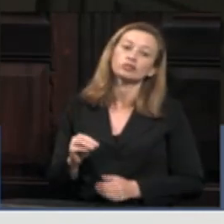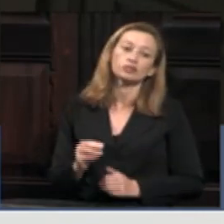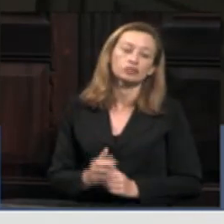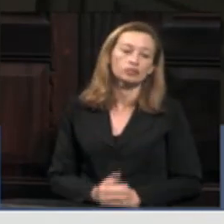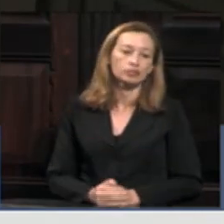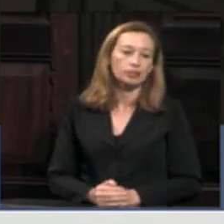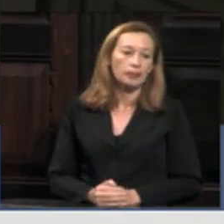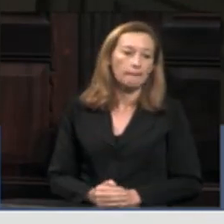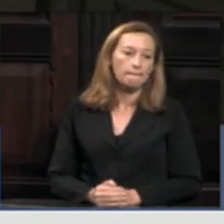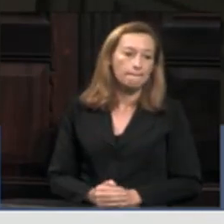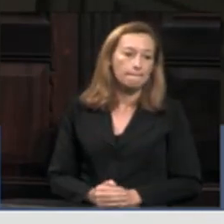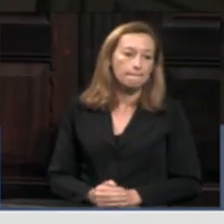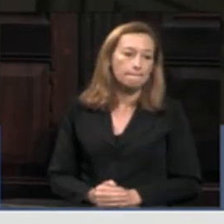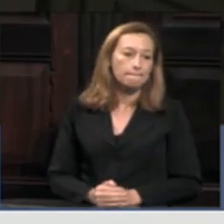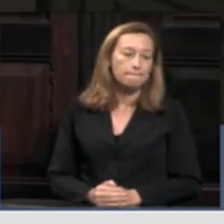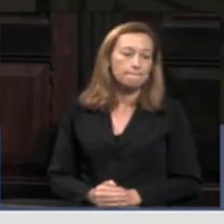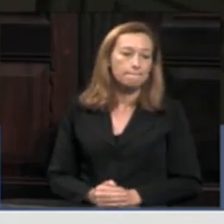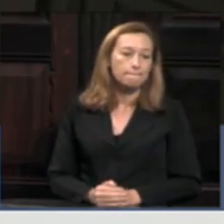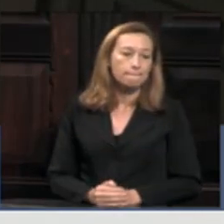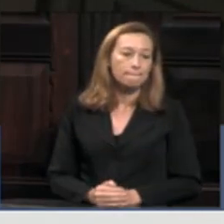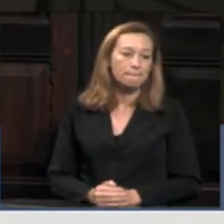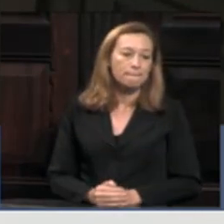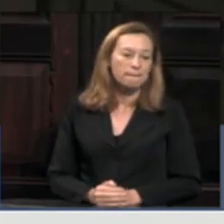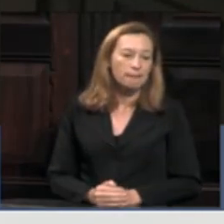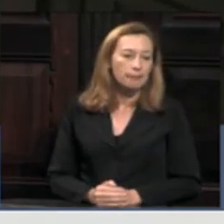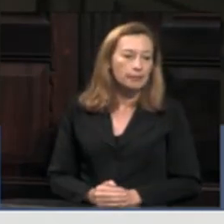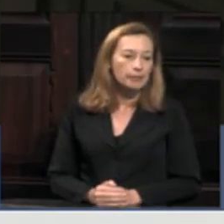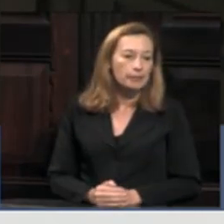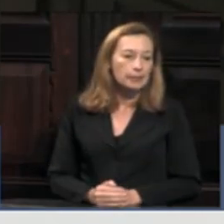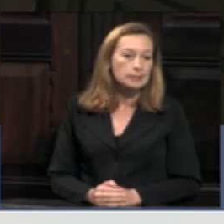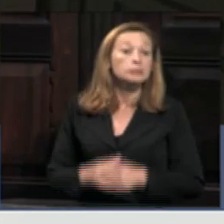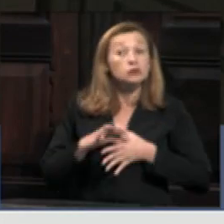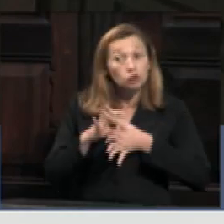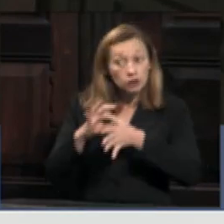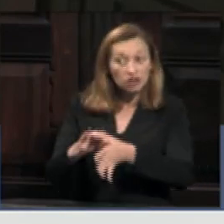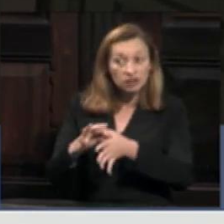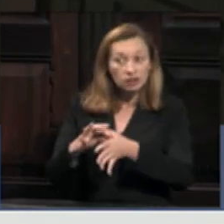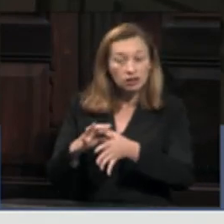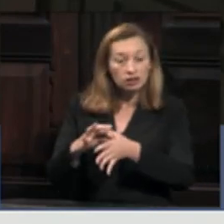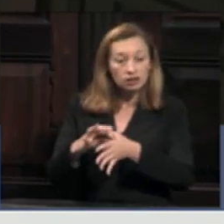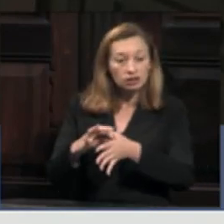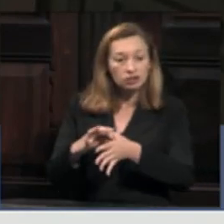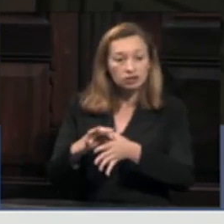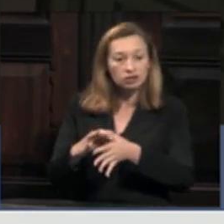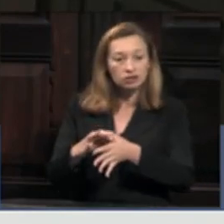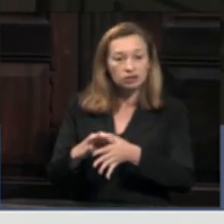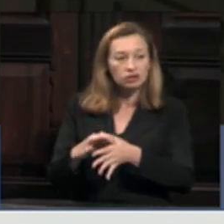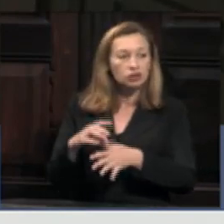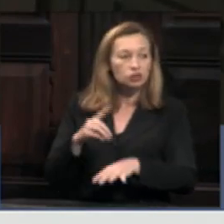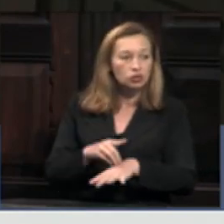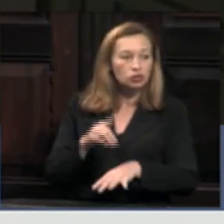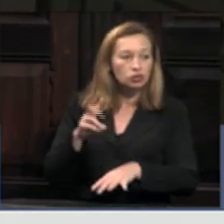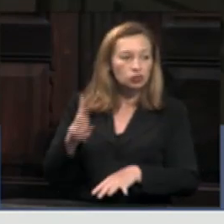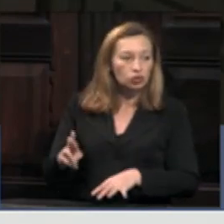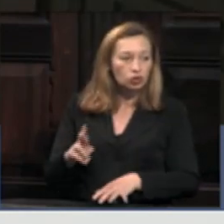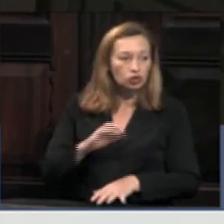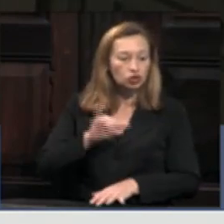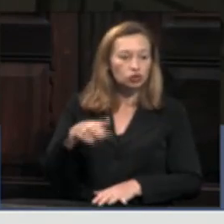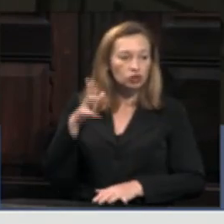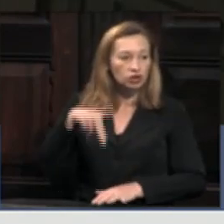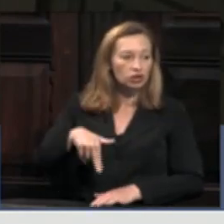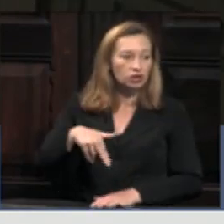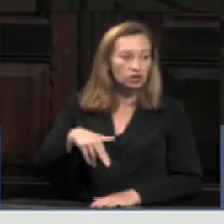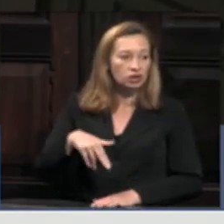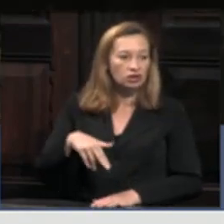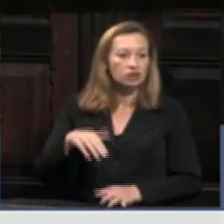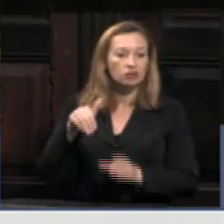Então, aqui na comissão, vou seguir o líder do Colégio de Líderes, Dr. Julianelli, e votar pela